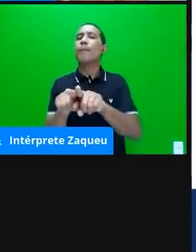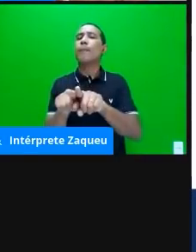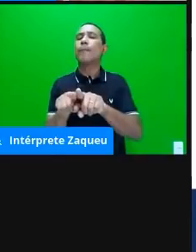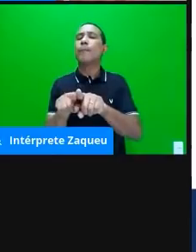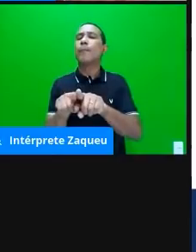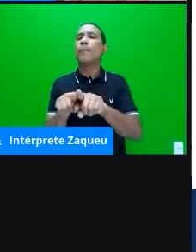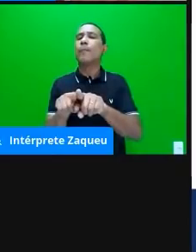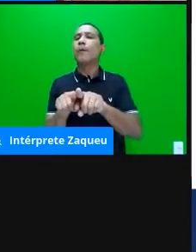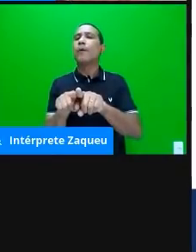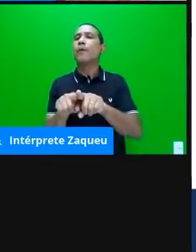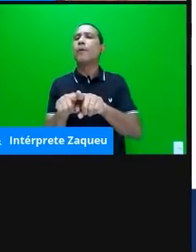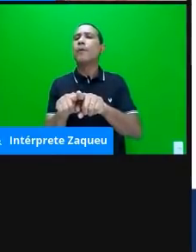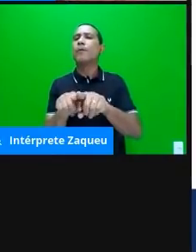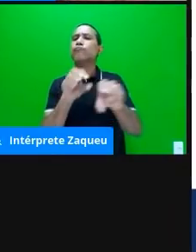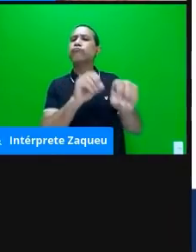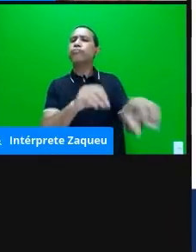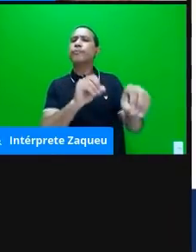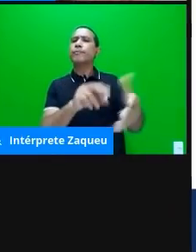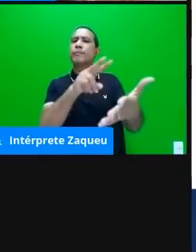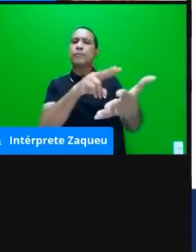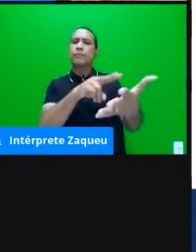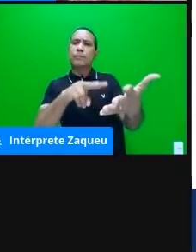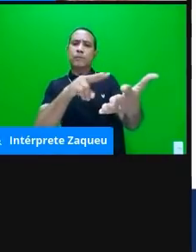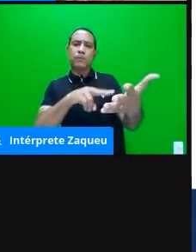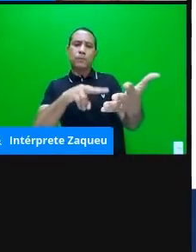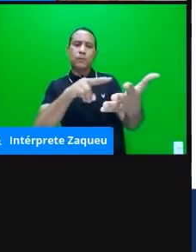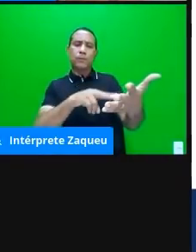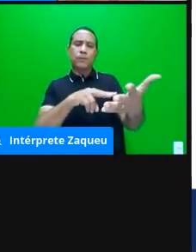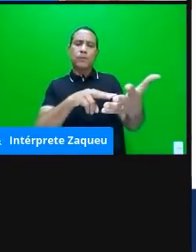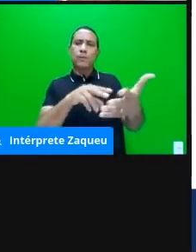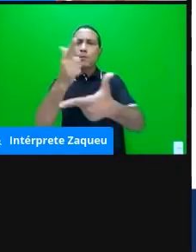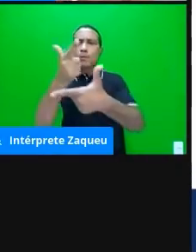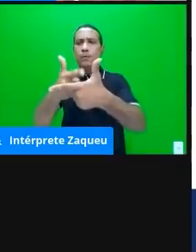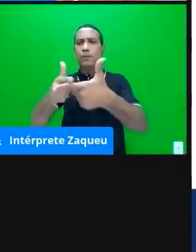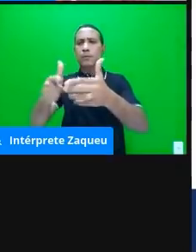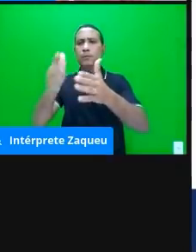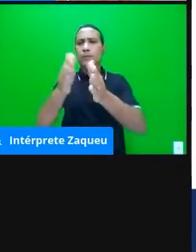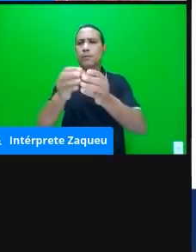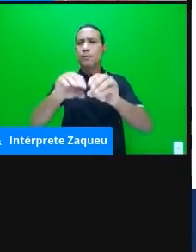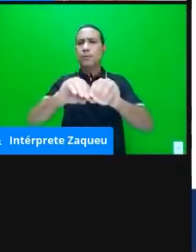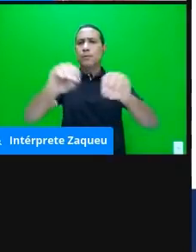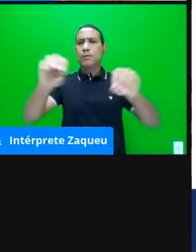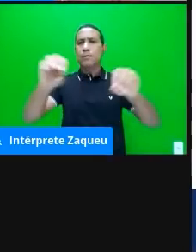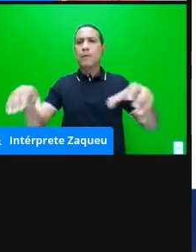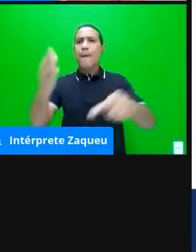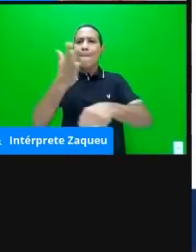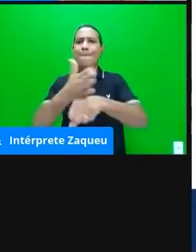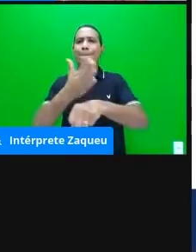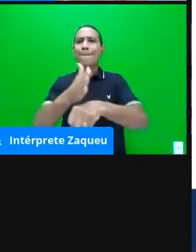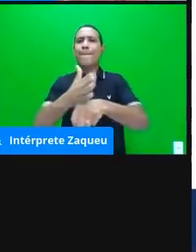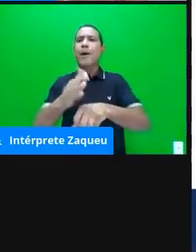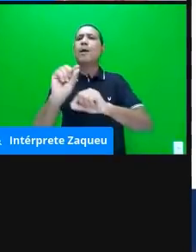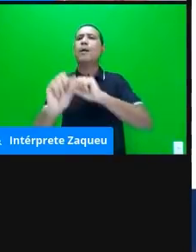o ensino da leitura dividido em práticas de linguagem. Anteriormente, nosso ensino,